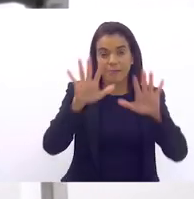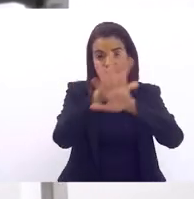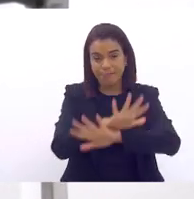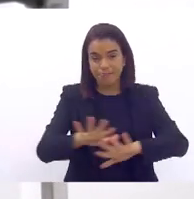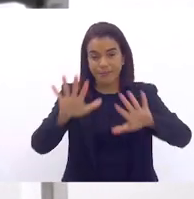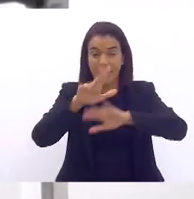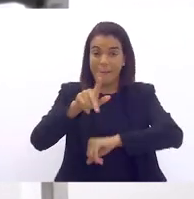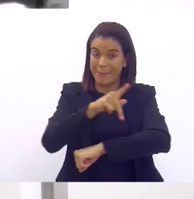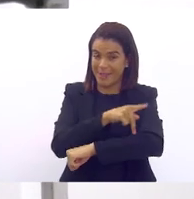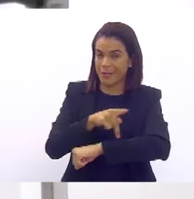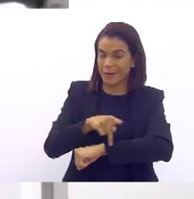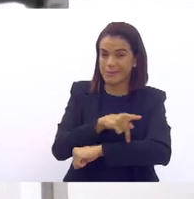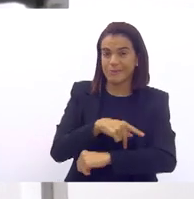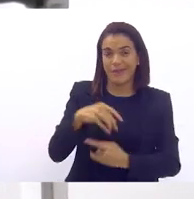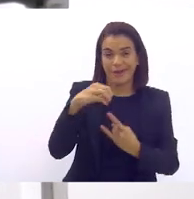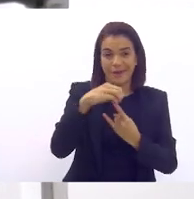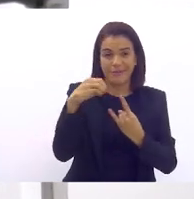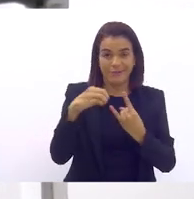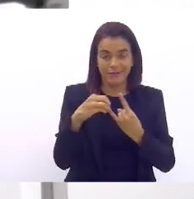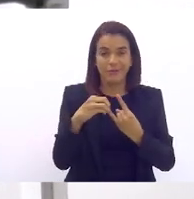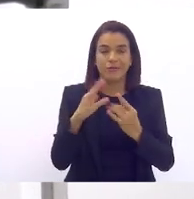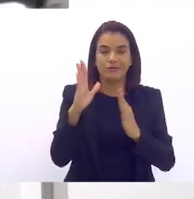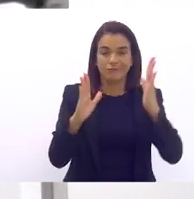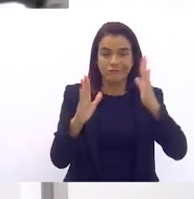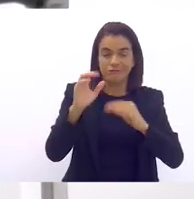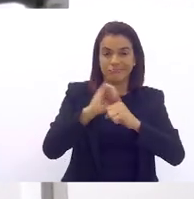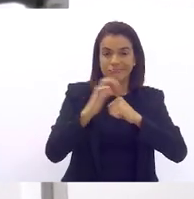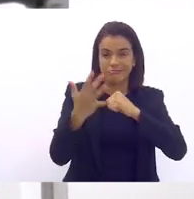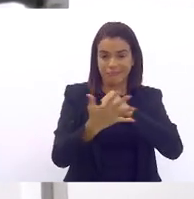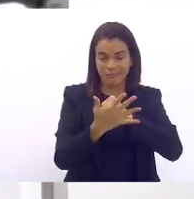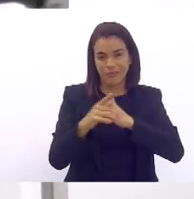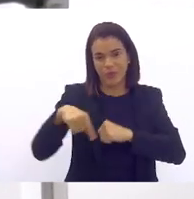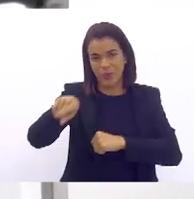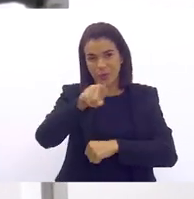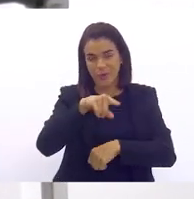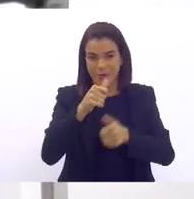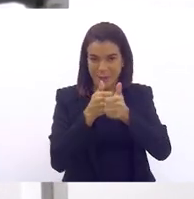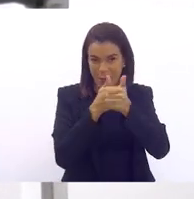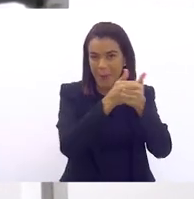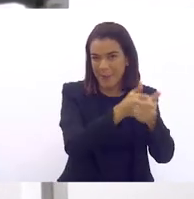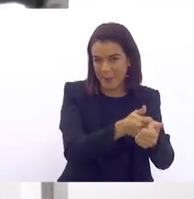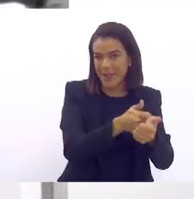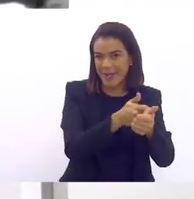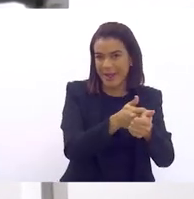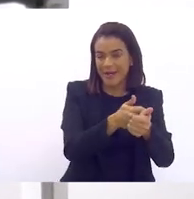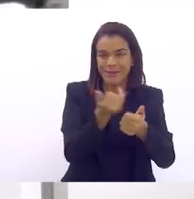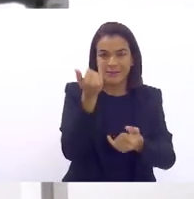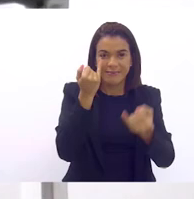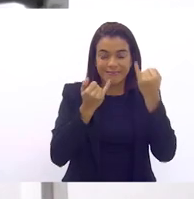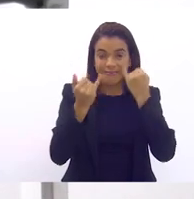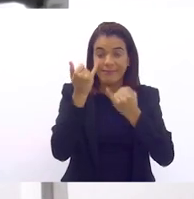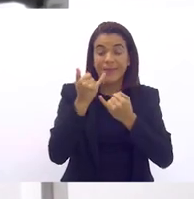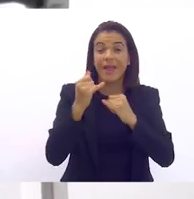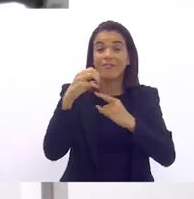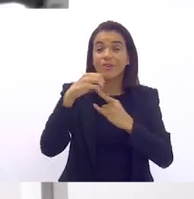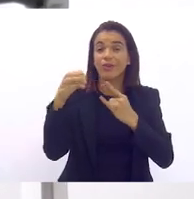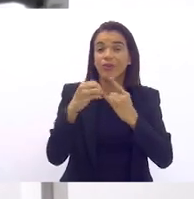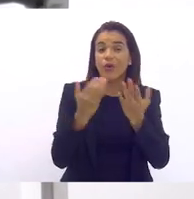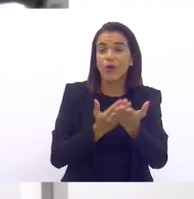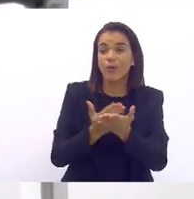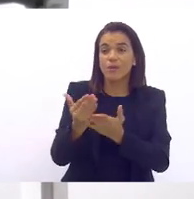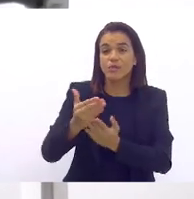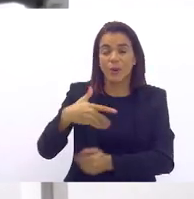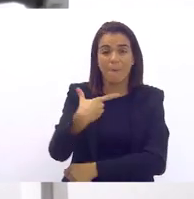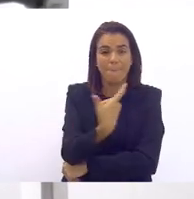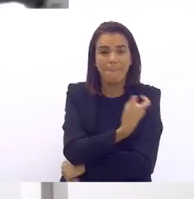pedagógico a Fiocruz durante a pandemia todos acompanharam isso ela eh iniciou o processo de produção da